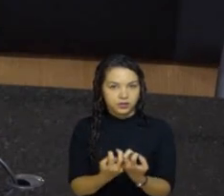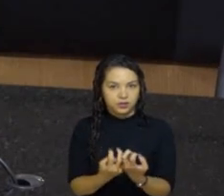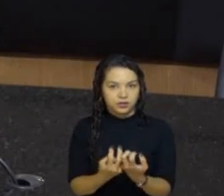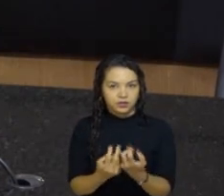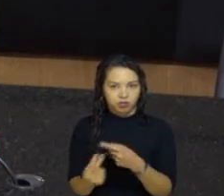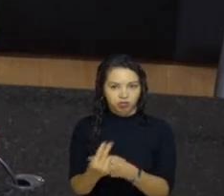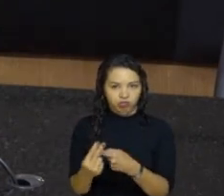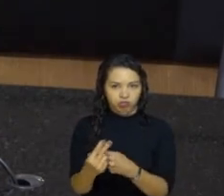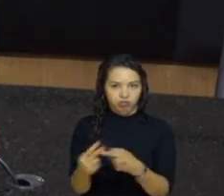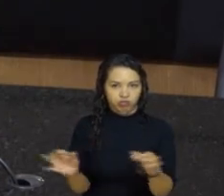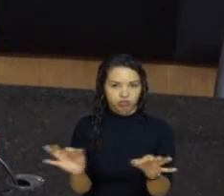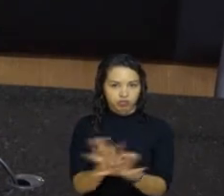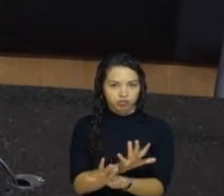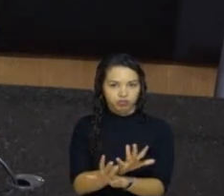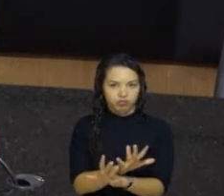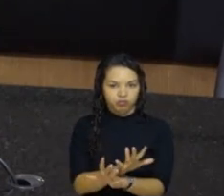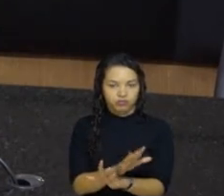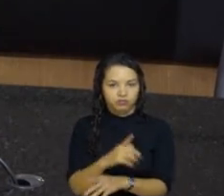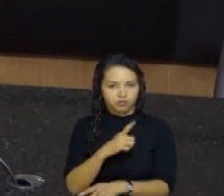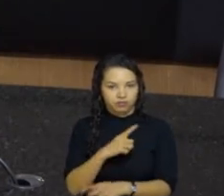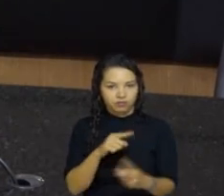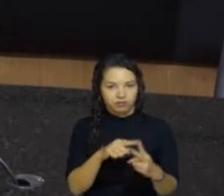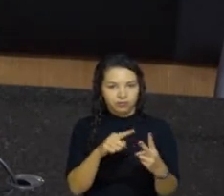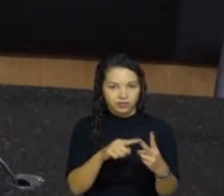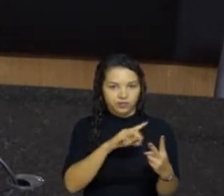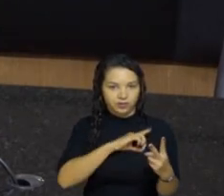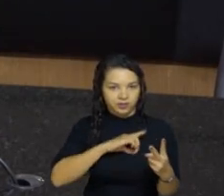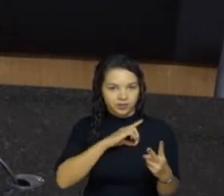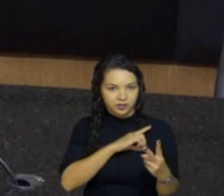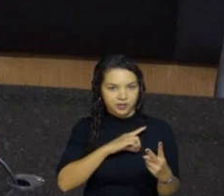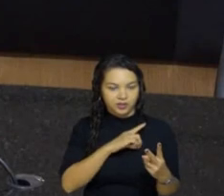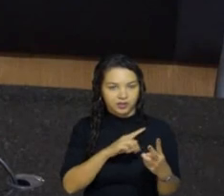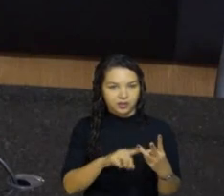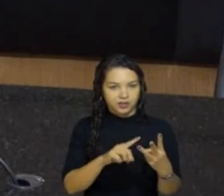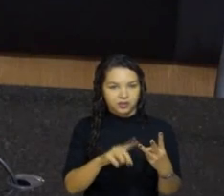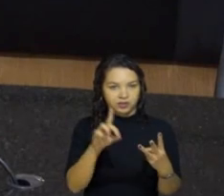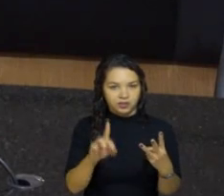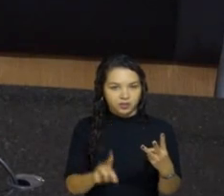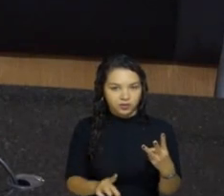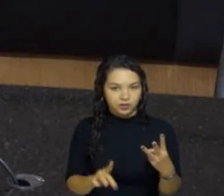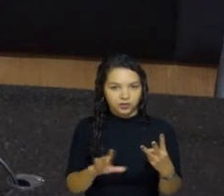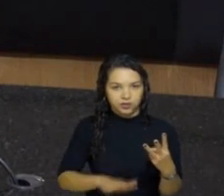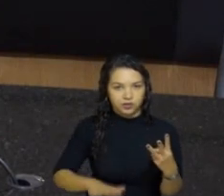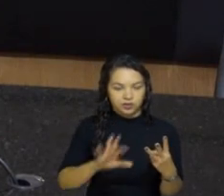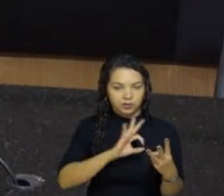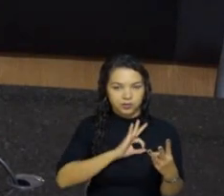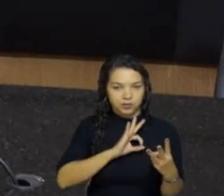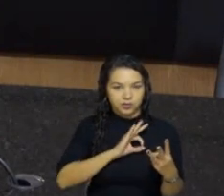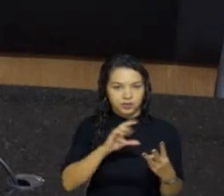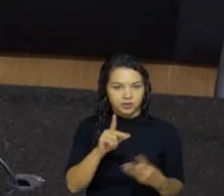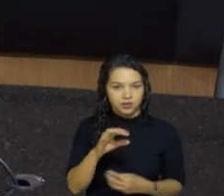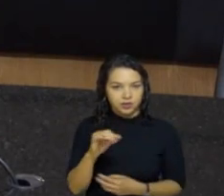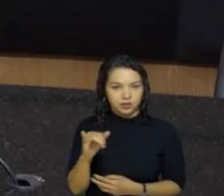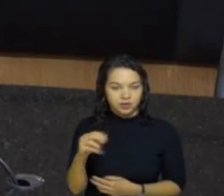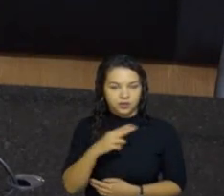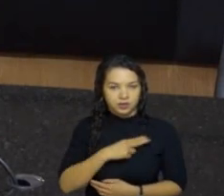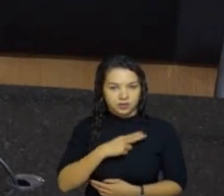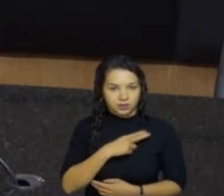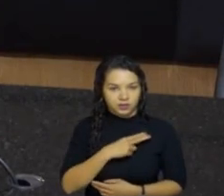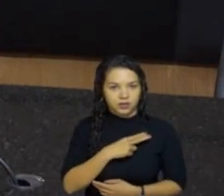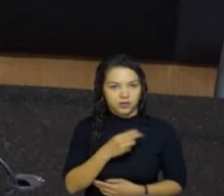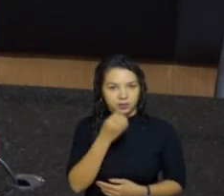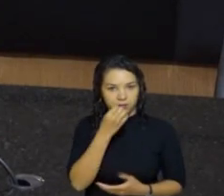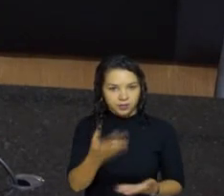um presidindo, e o nosso diretor-geral da Polícia Civil, doutor Ulisses Gabriel, seja sempre